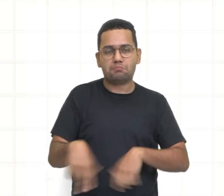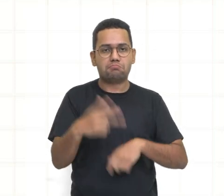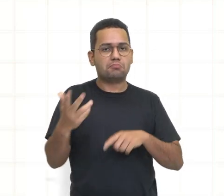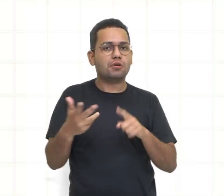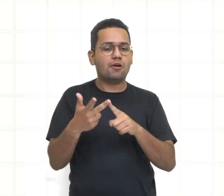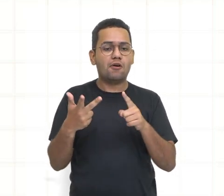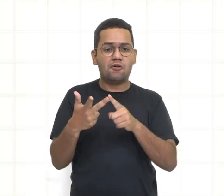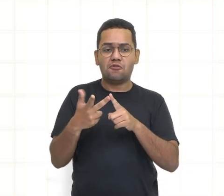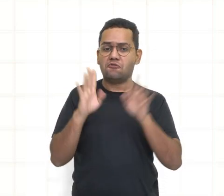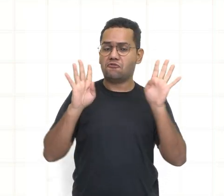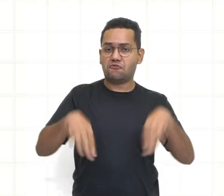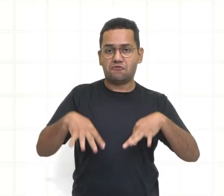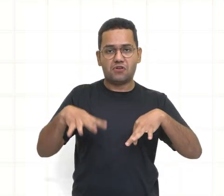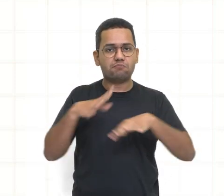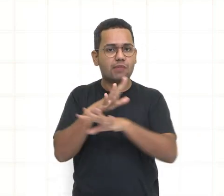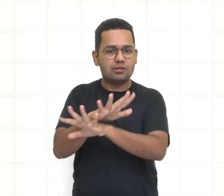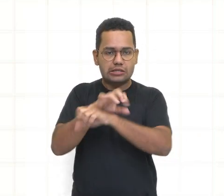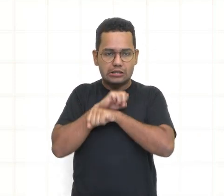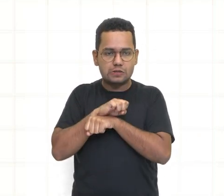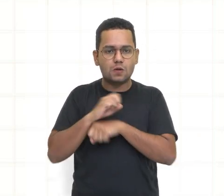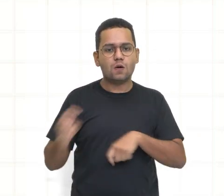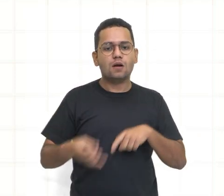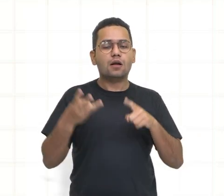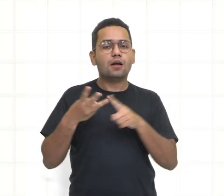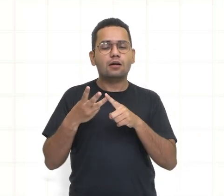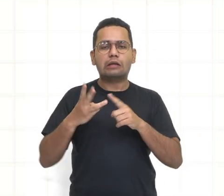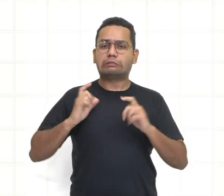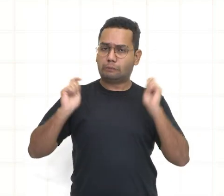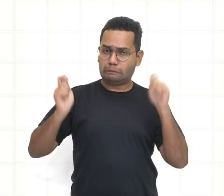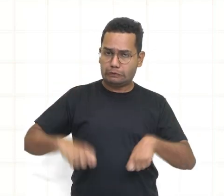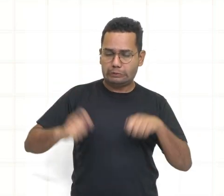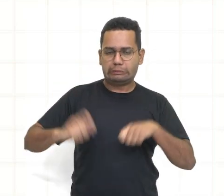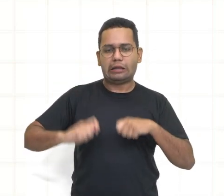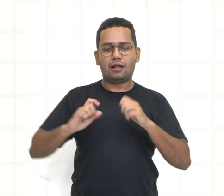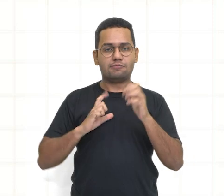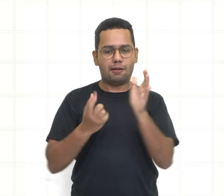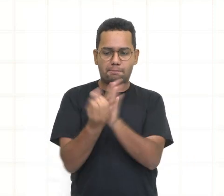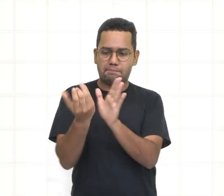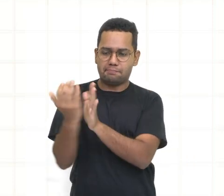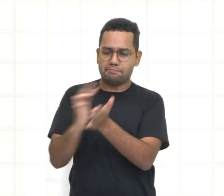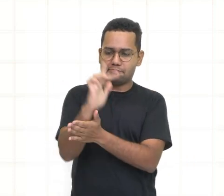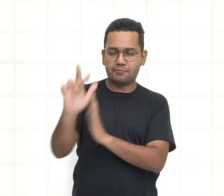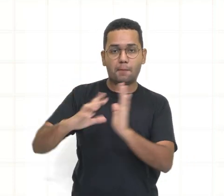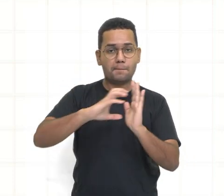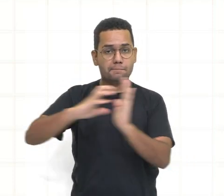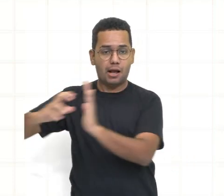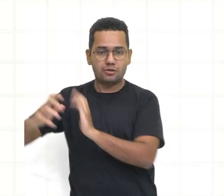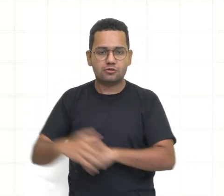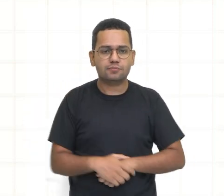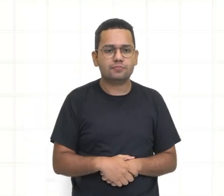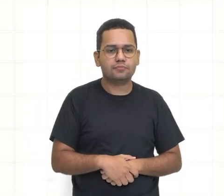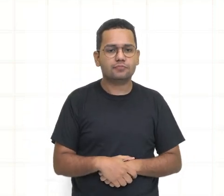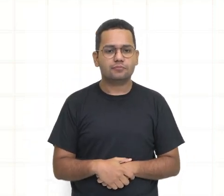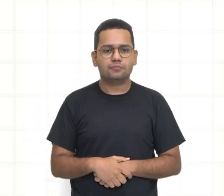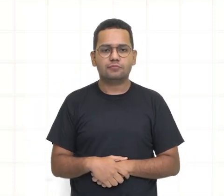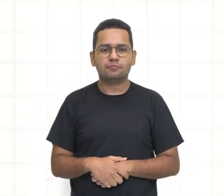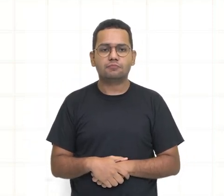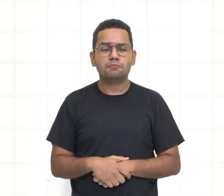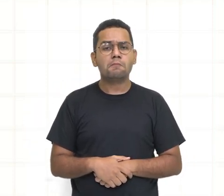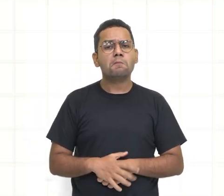do pluripartidarismo, mas ali em 1922 o Nikita Khrushchev não conseguiu,